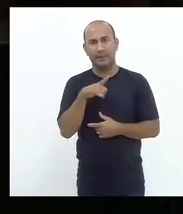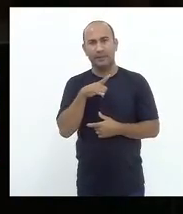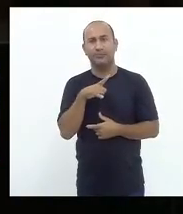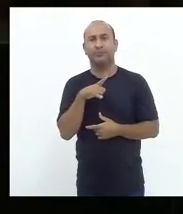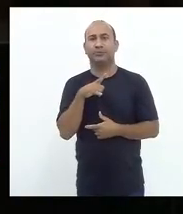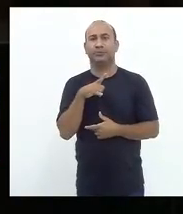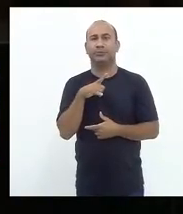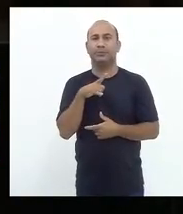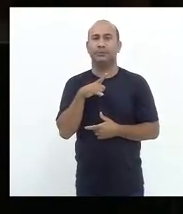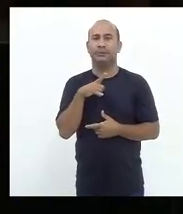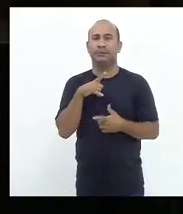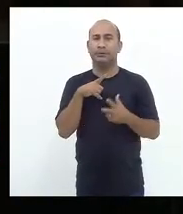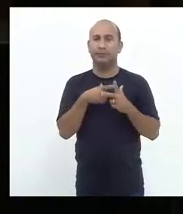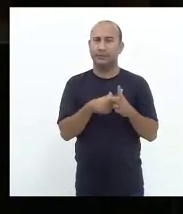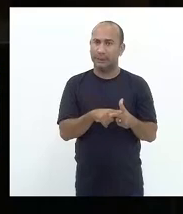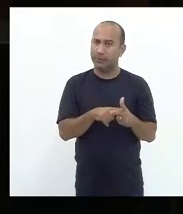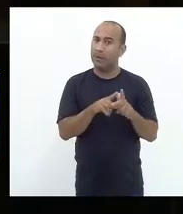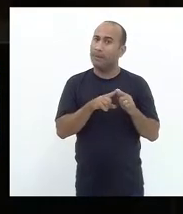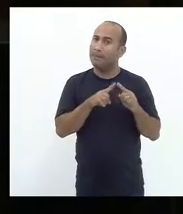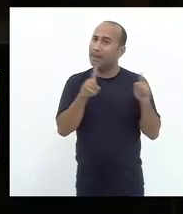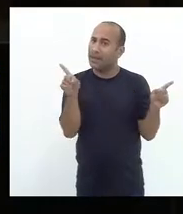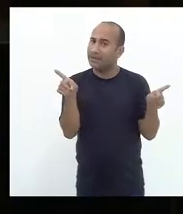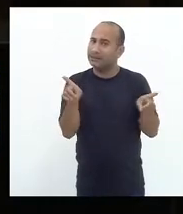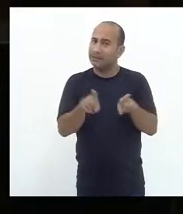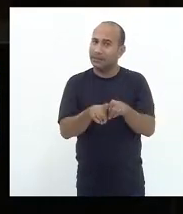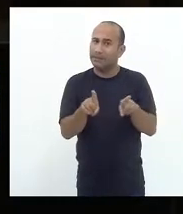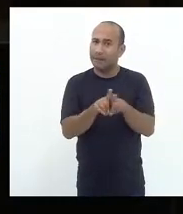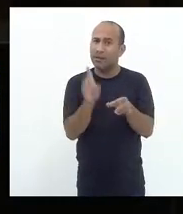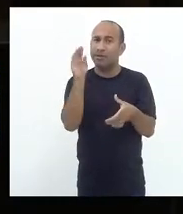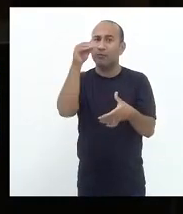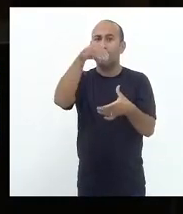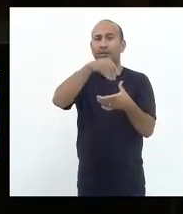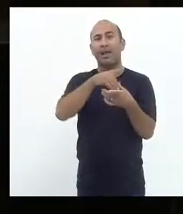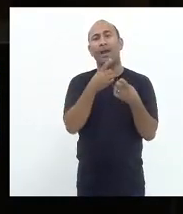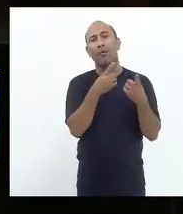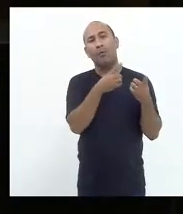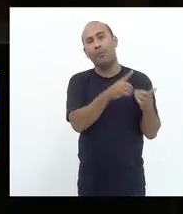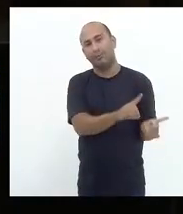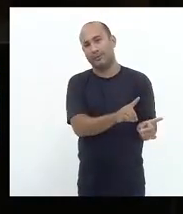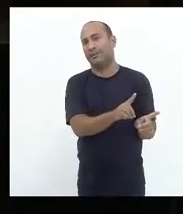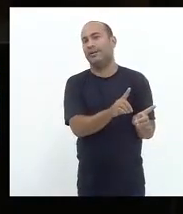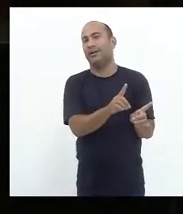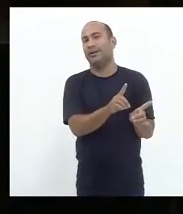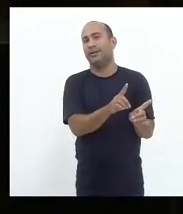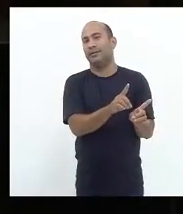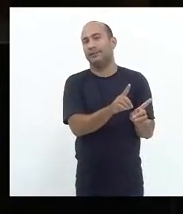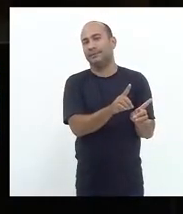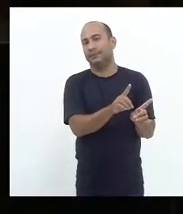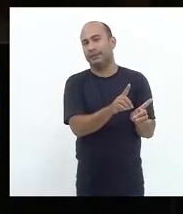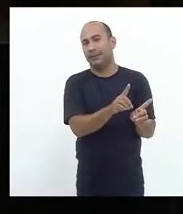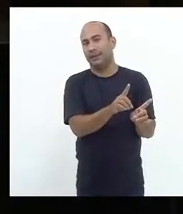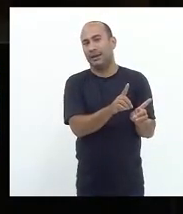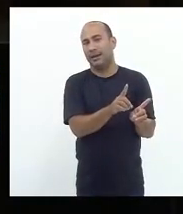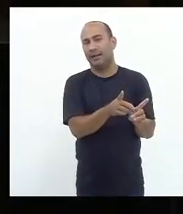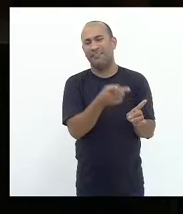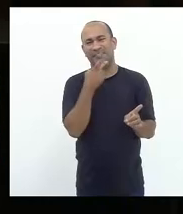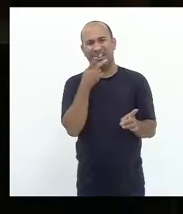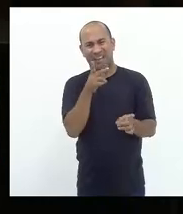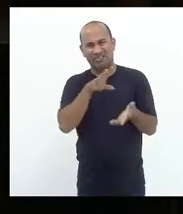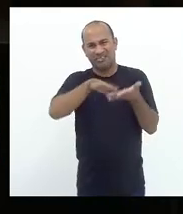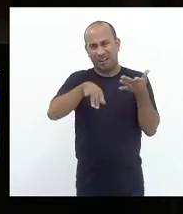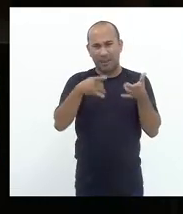mas também vamos votar contrário a essa proposta de retirada das